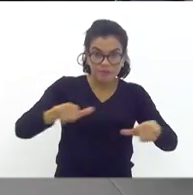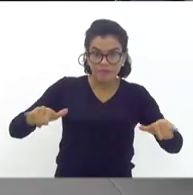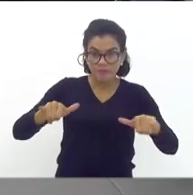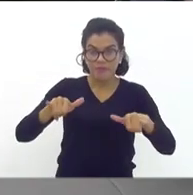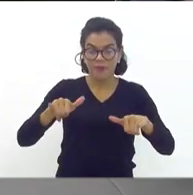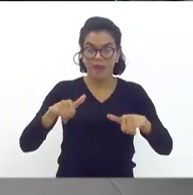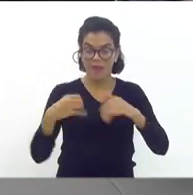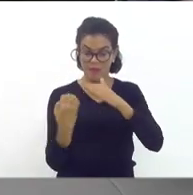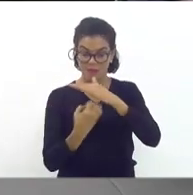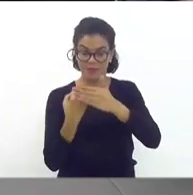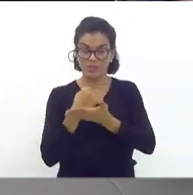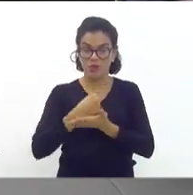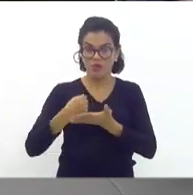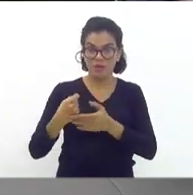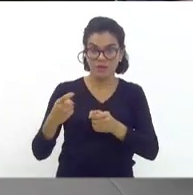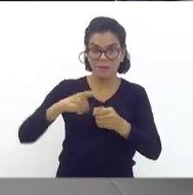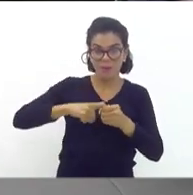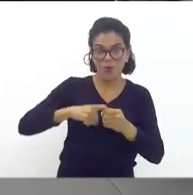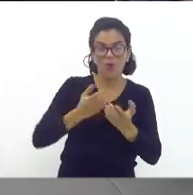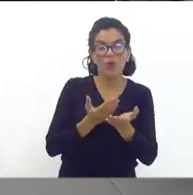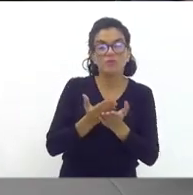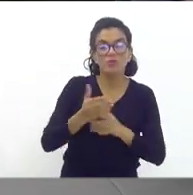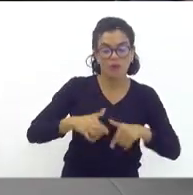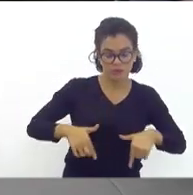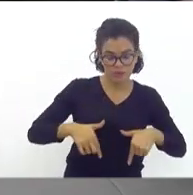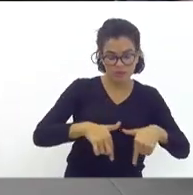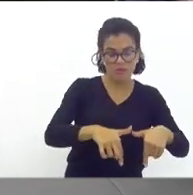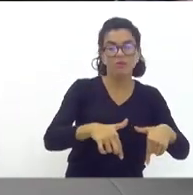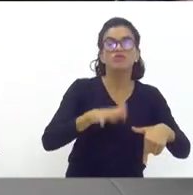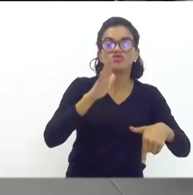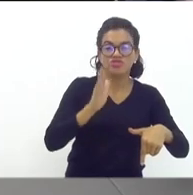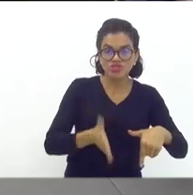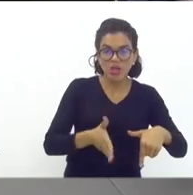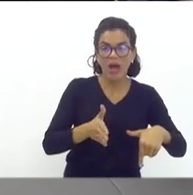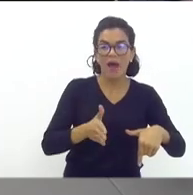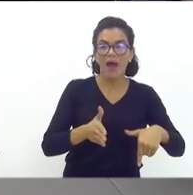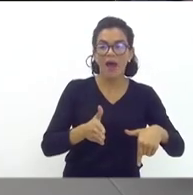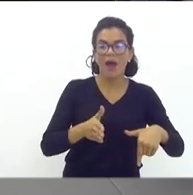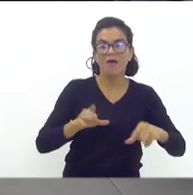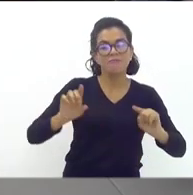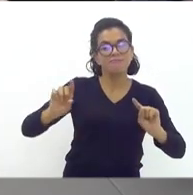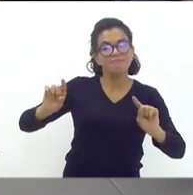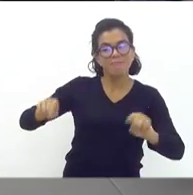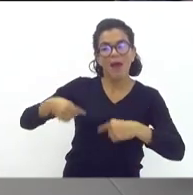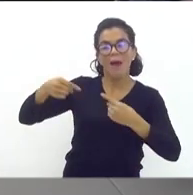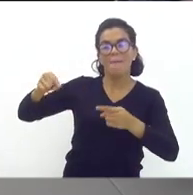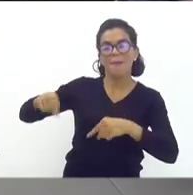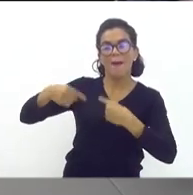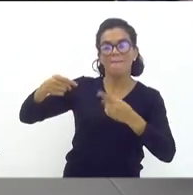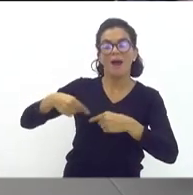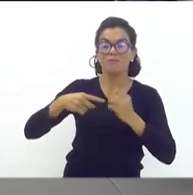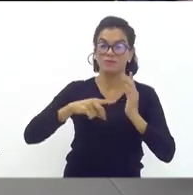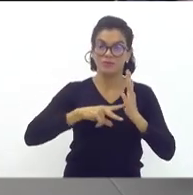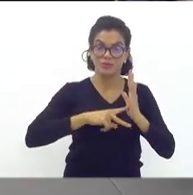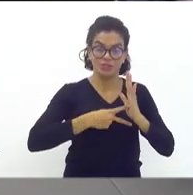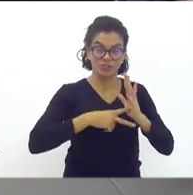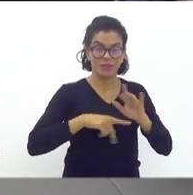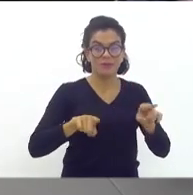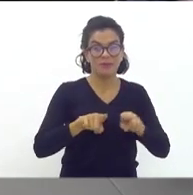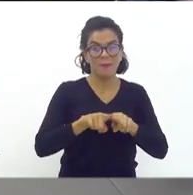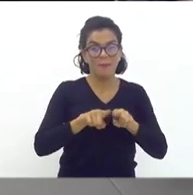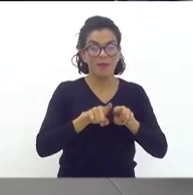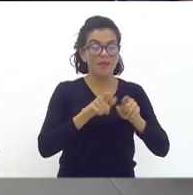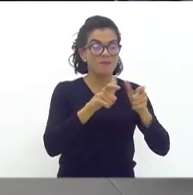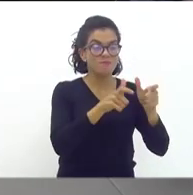agência só iniciou essa atuação após provocada por pelo sindicatos e por diversos